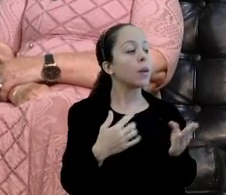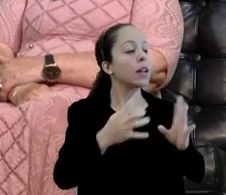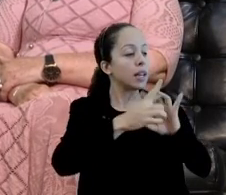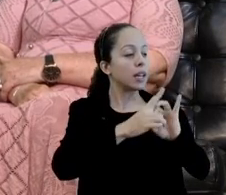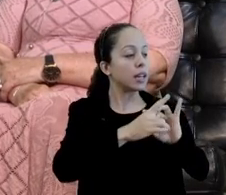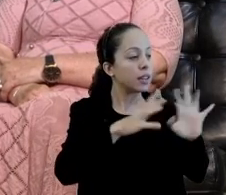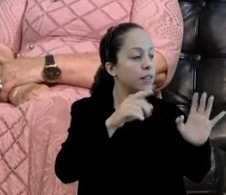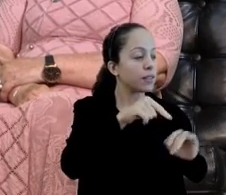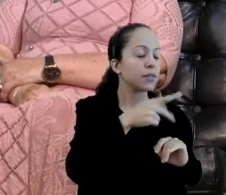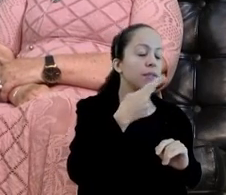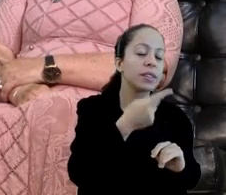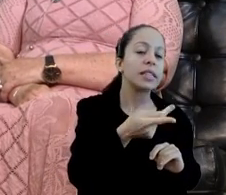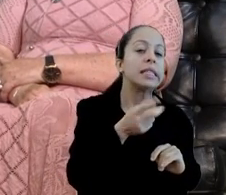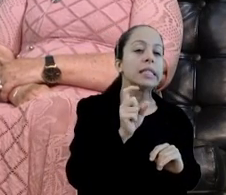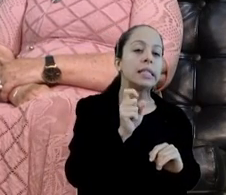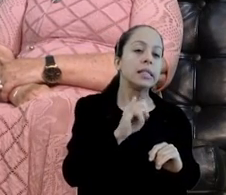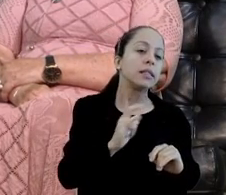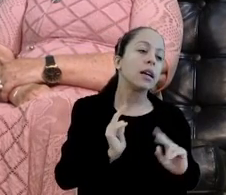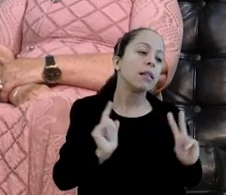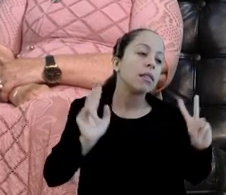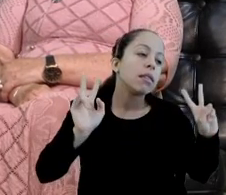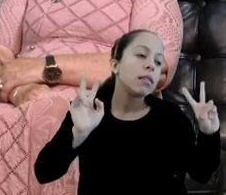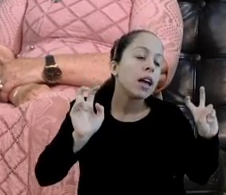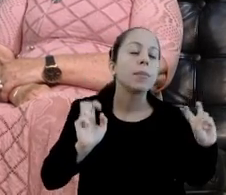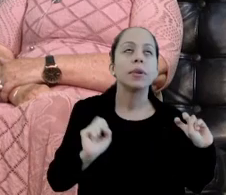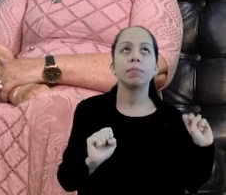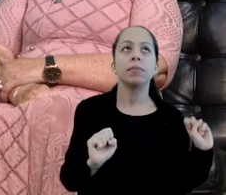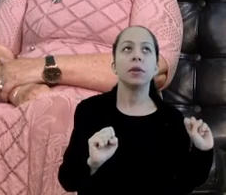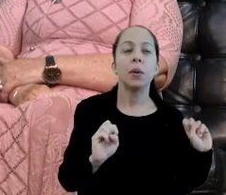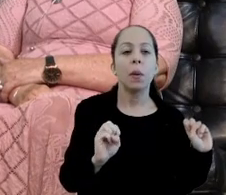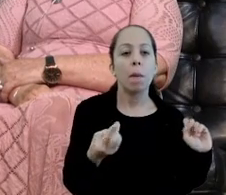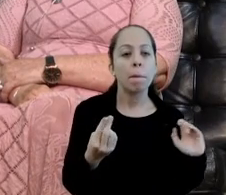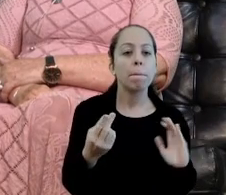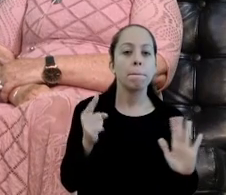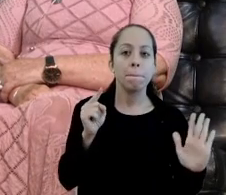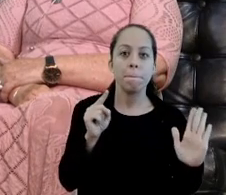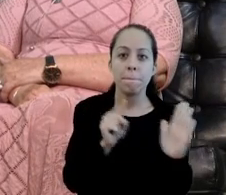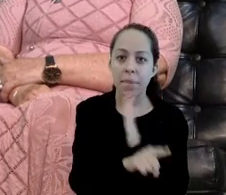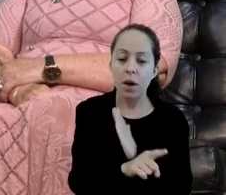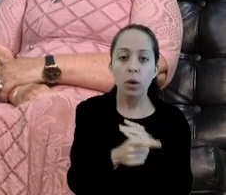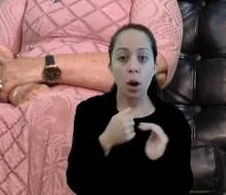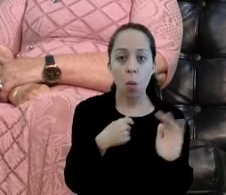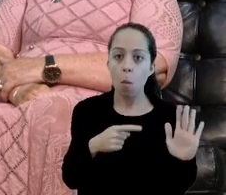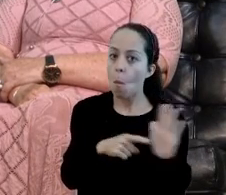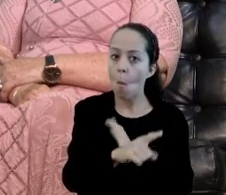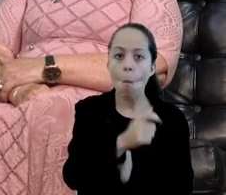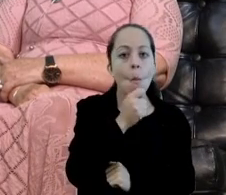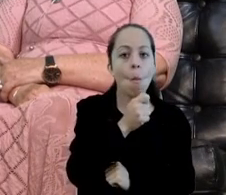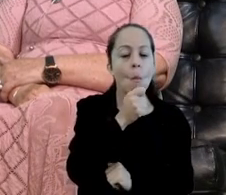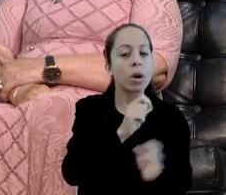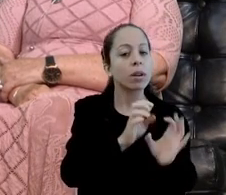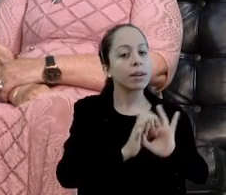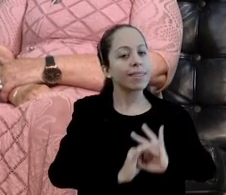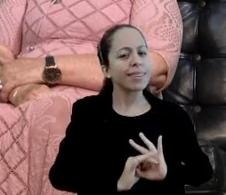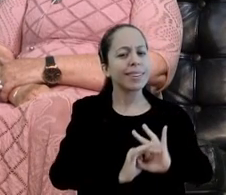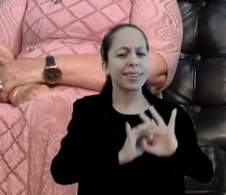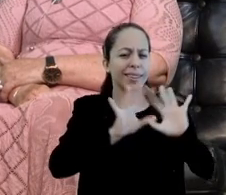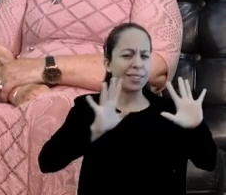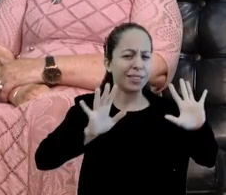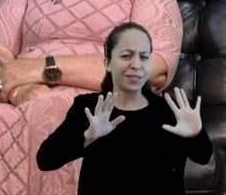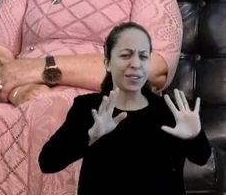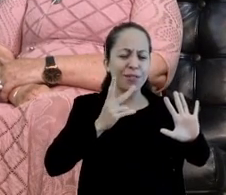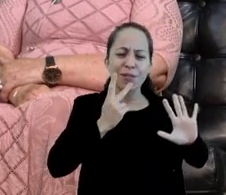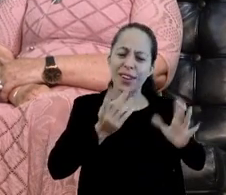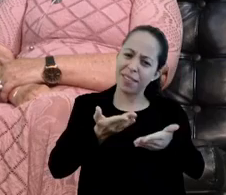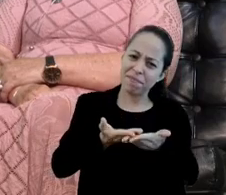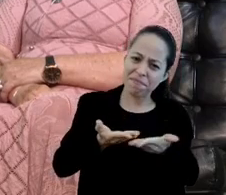algum tema, alguma questão, alguma pergunta que eu não tenha feito, a senhora fique à vontade para poder falar para o nosso